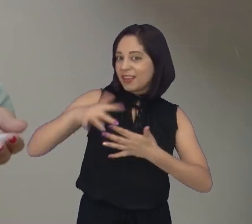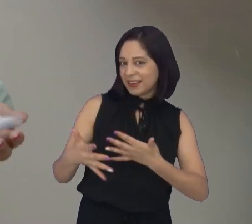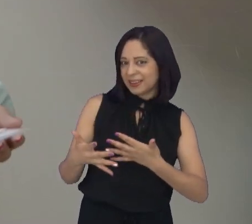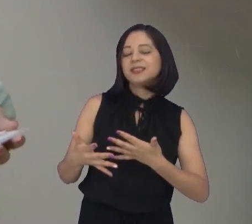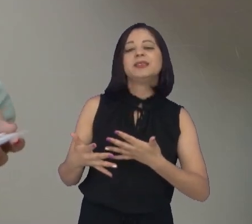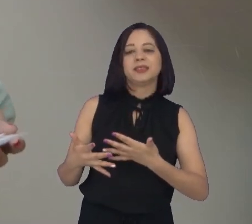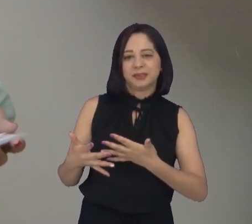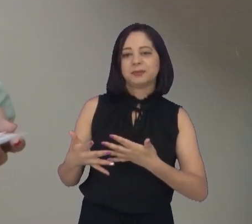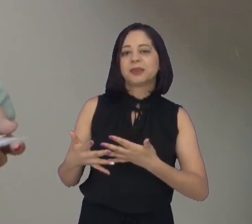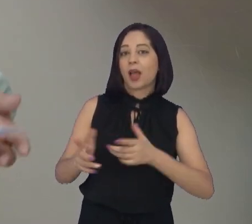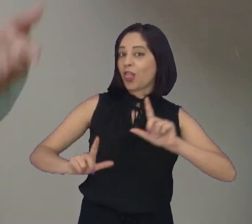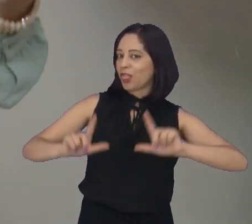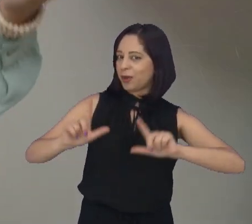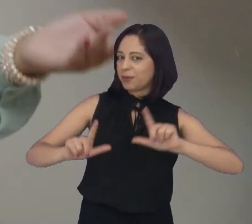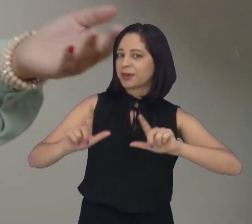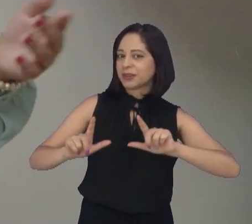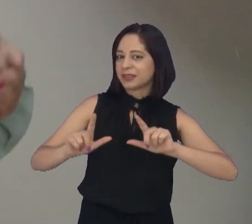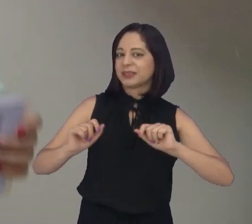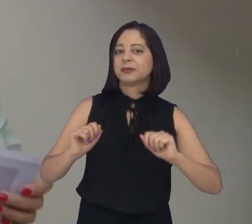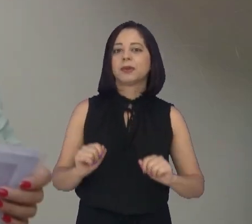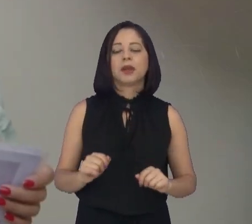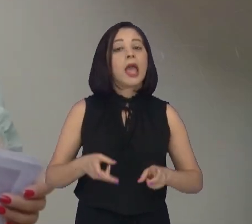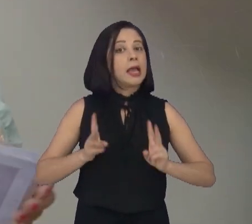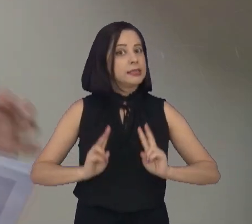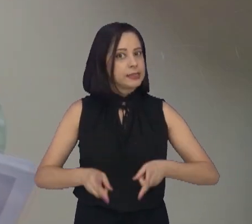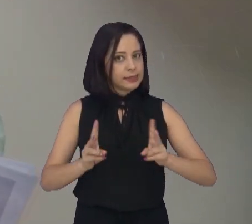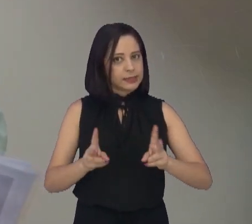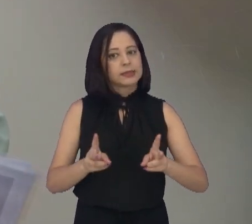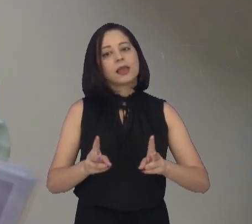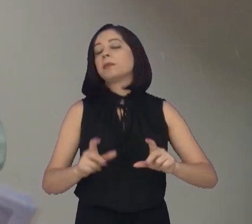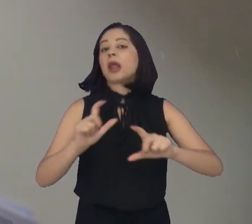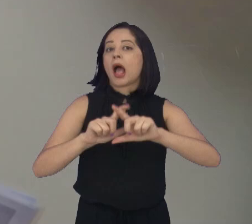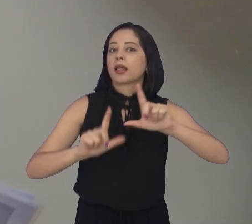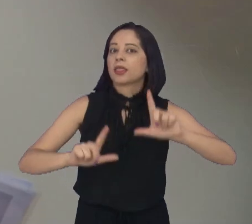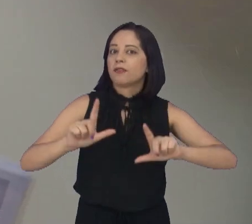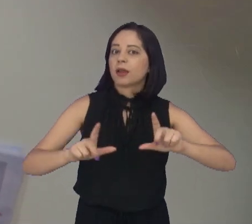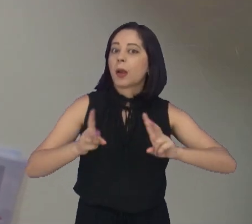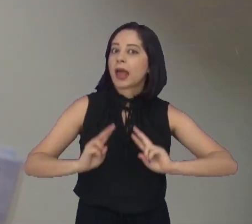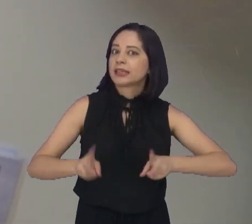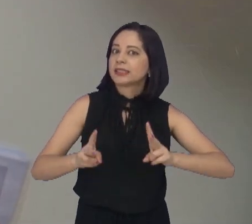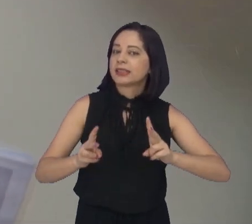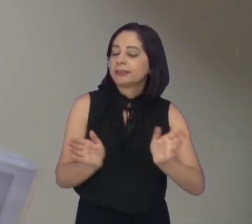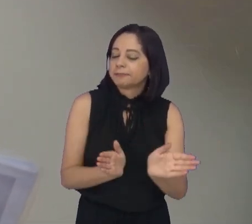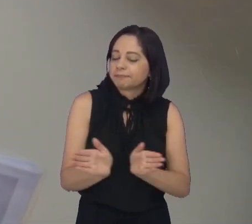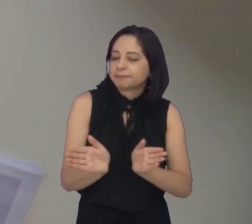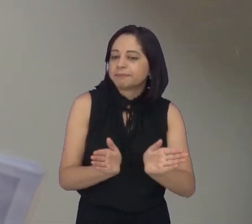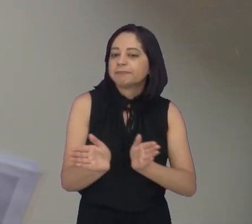de Libras desse programa. E eu sempre lembro, né, gente, a TV Câmara conta com essa